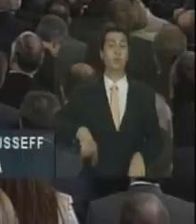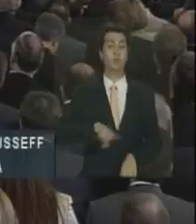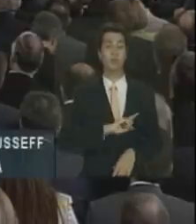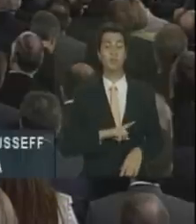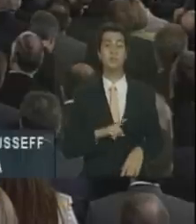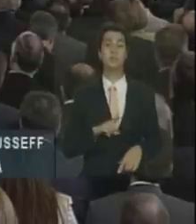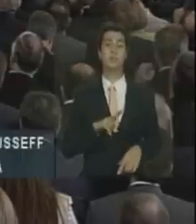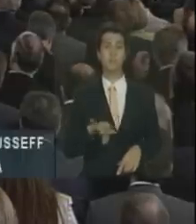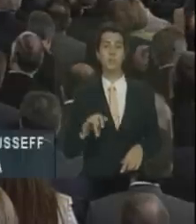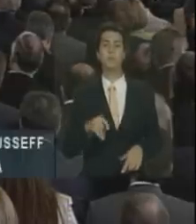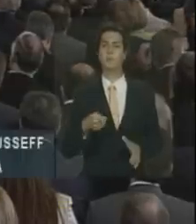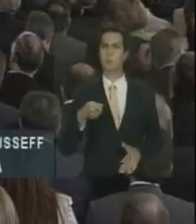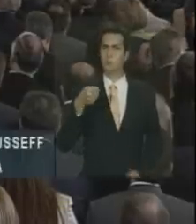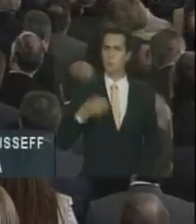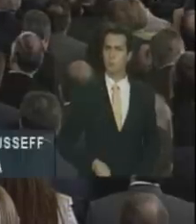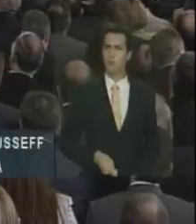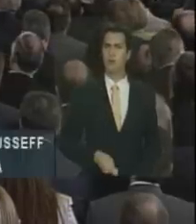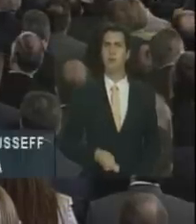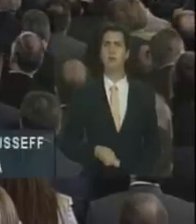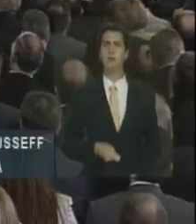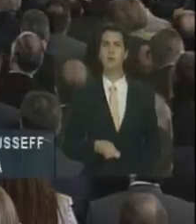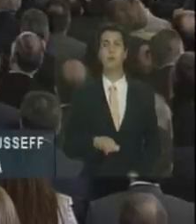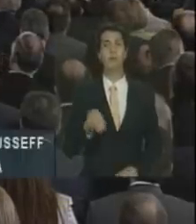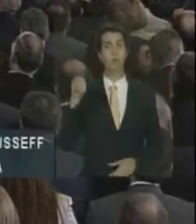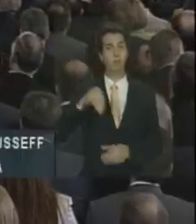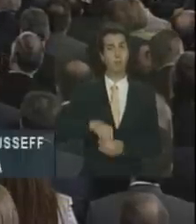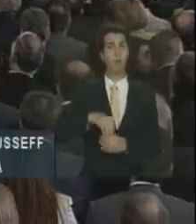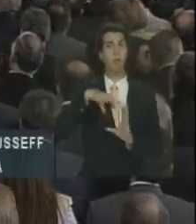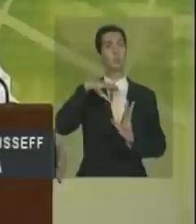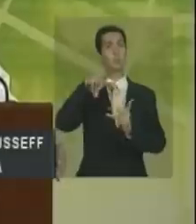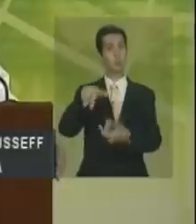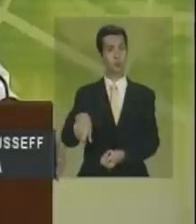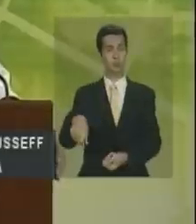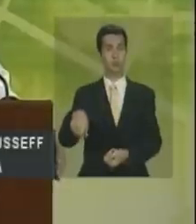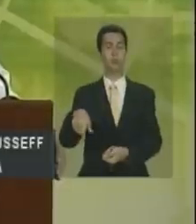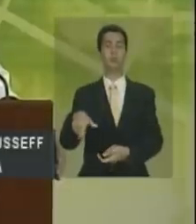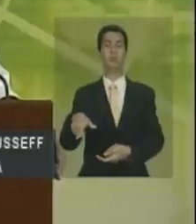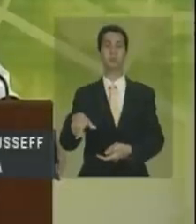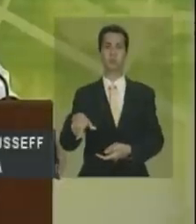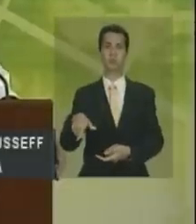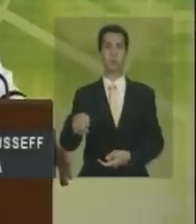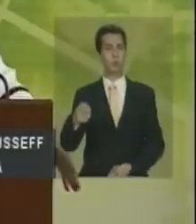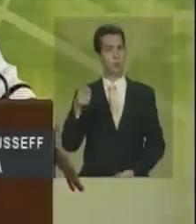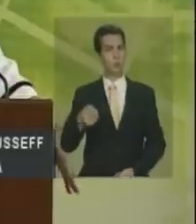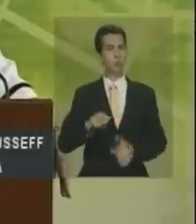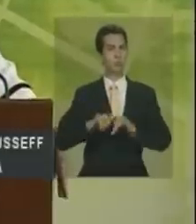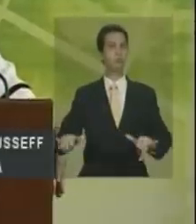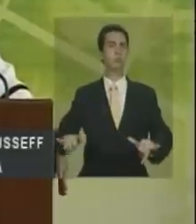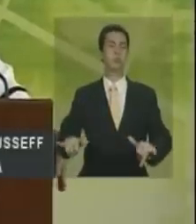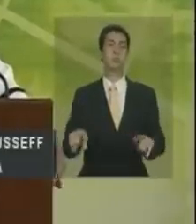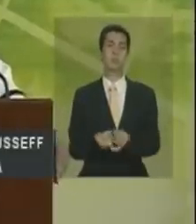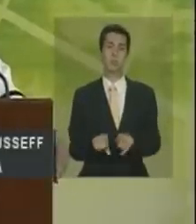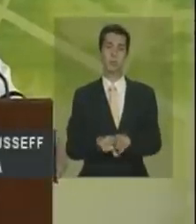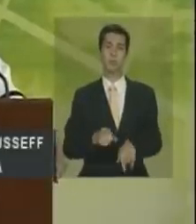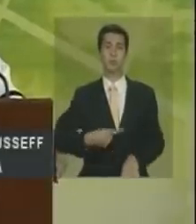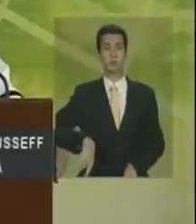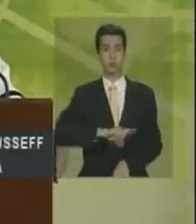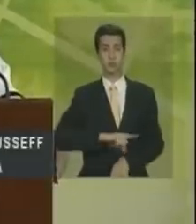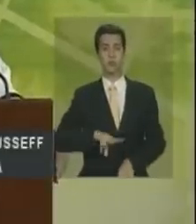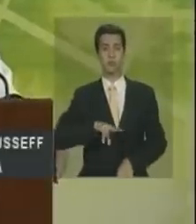agir com firmeza nos organismos internacionais. E, ao mesmo tempo, vamos